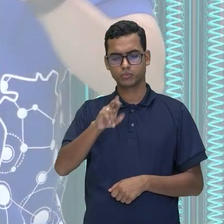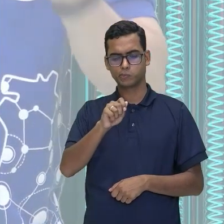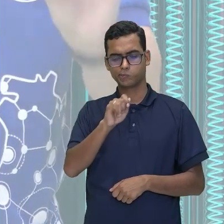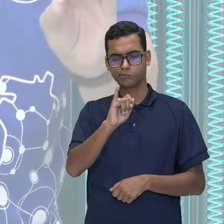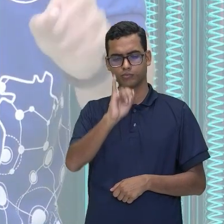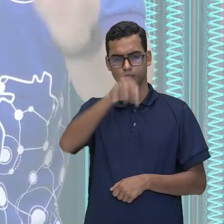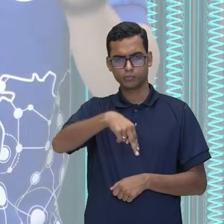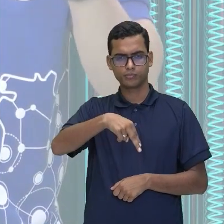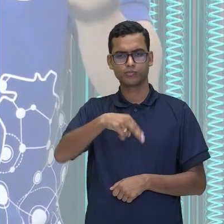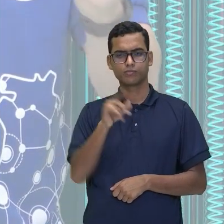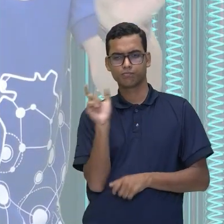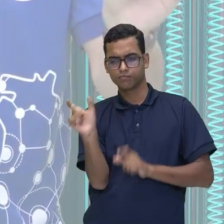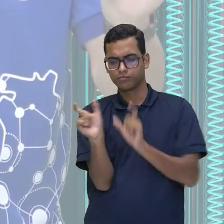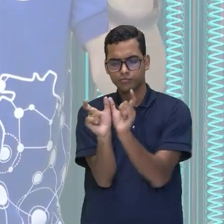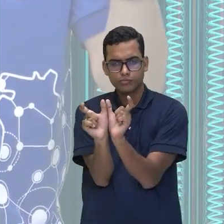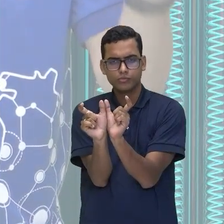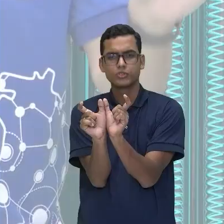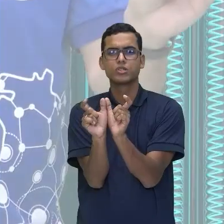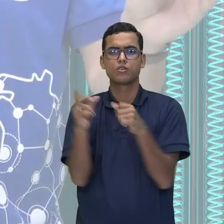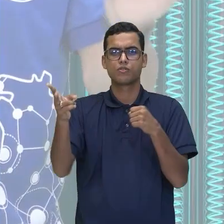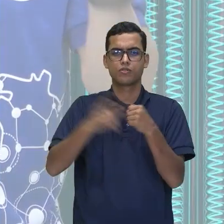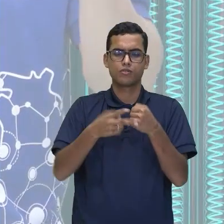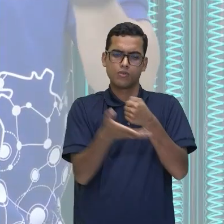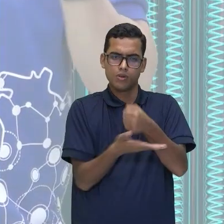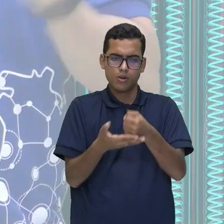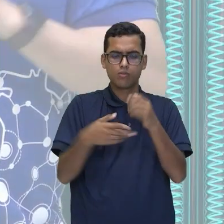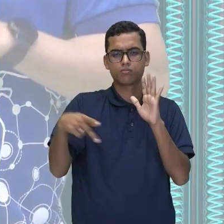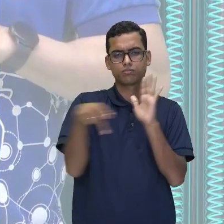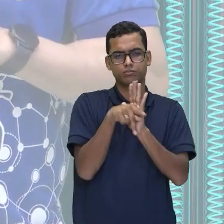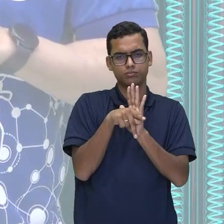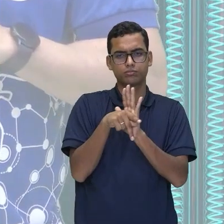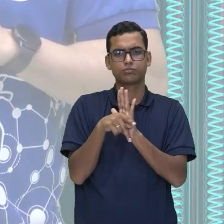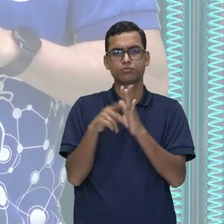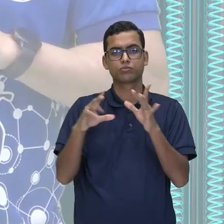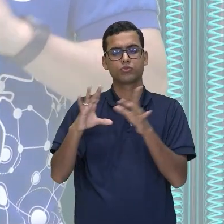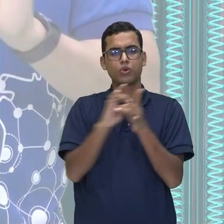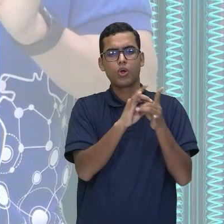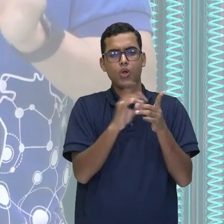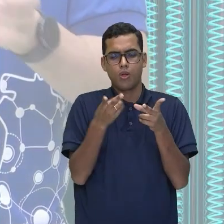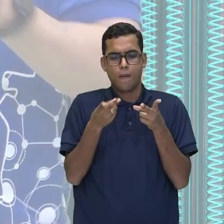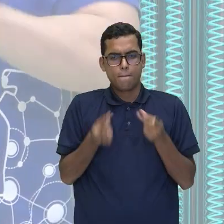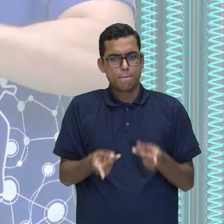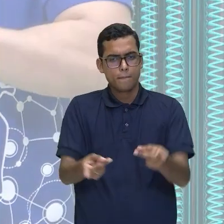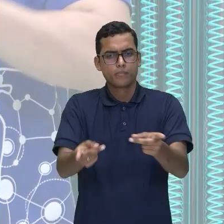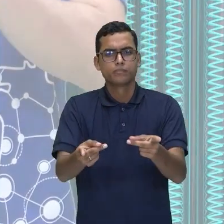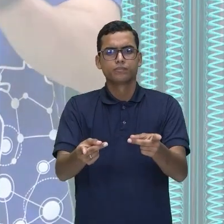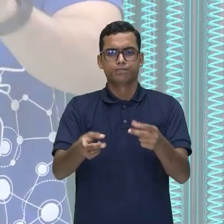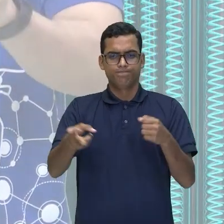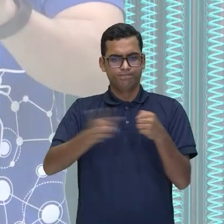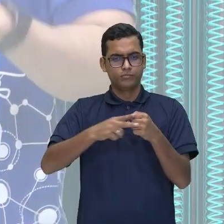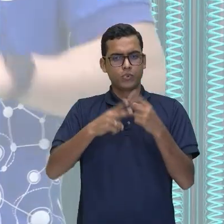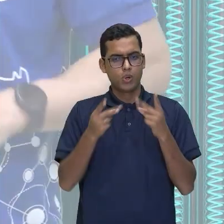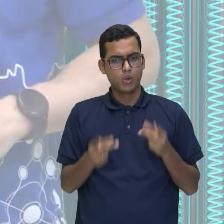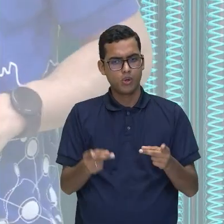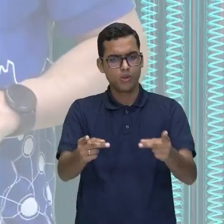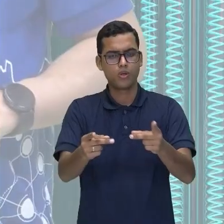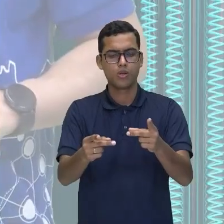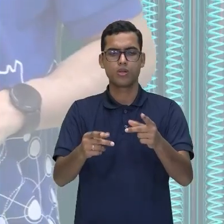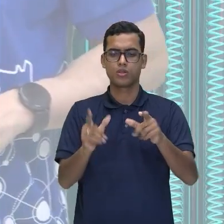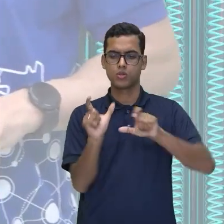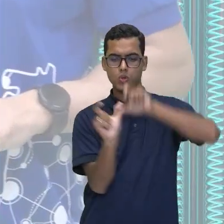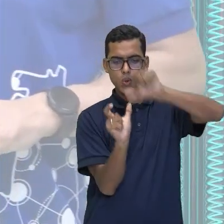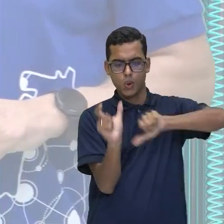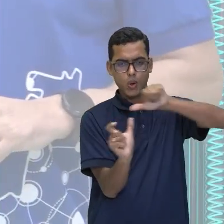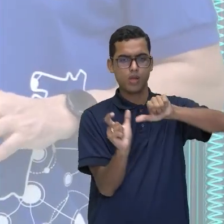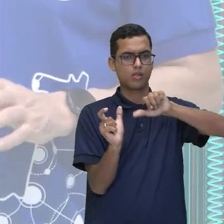verbo na sua base, como ele estará sempre na sua base, no infinitivo, como a gente chama. Quando ele não é conjugado, ele está no infinitivo.